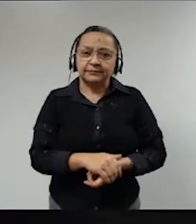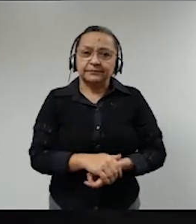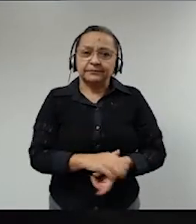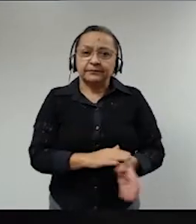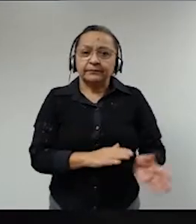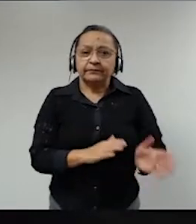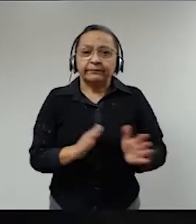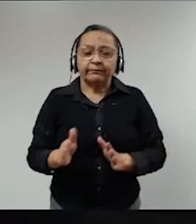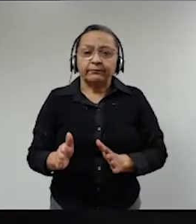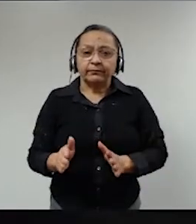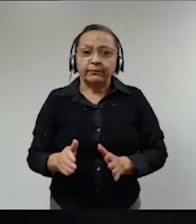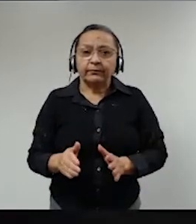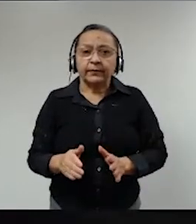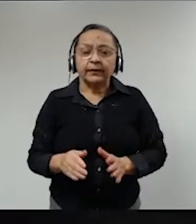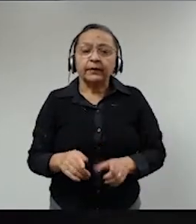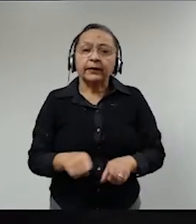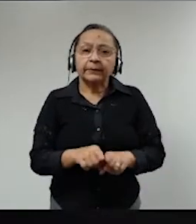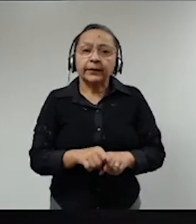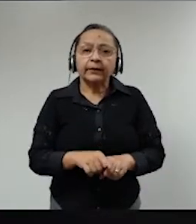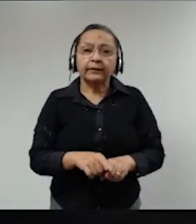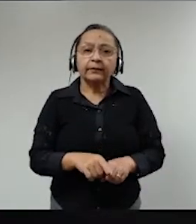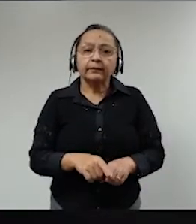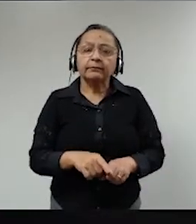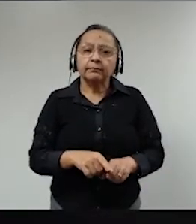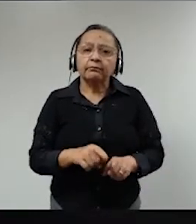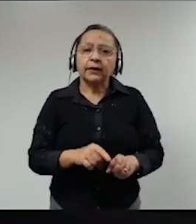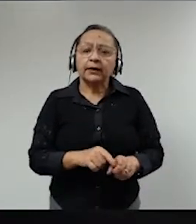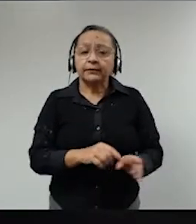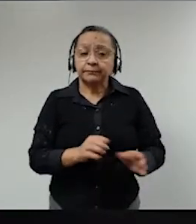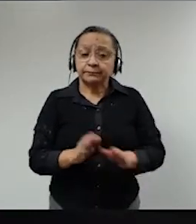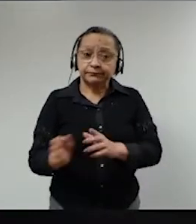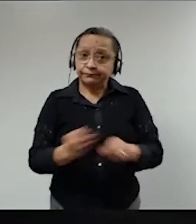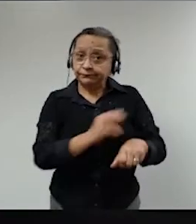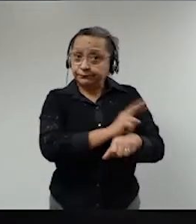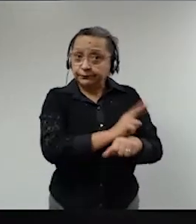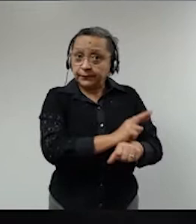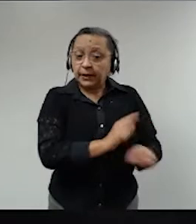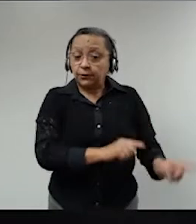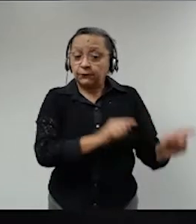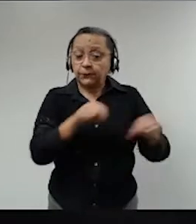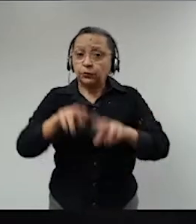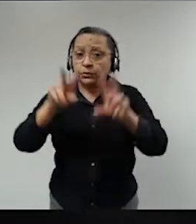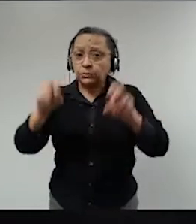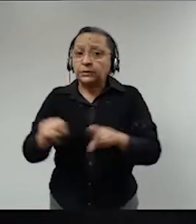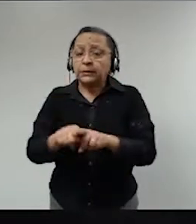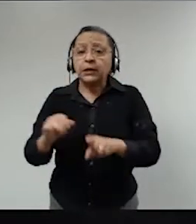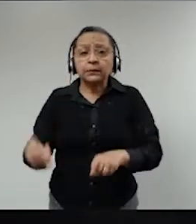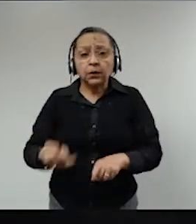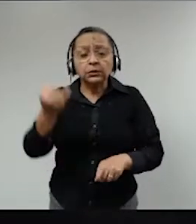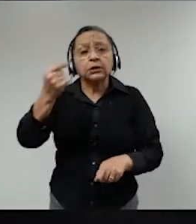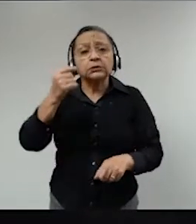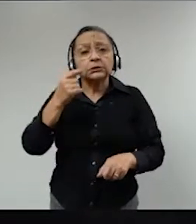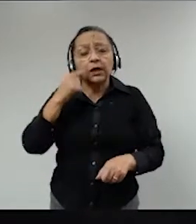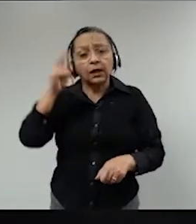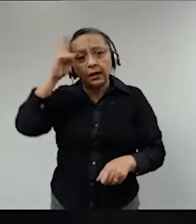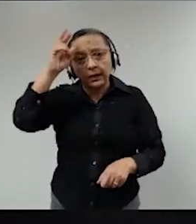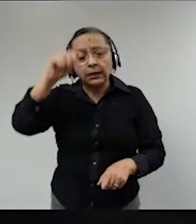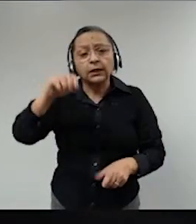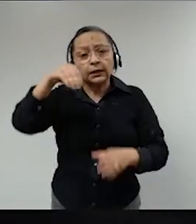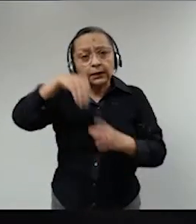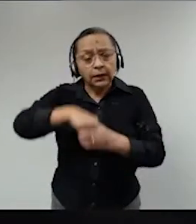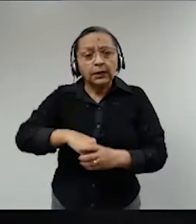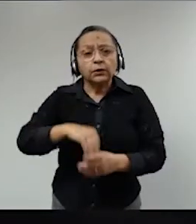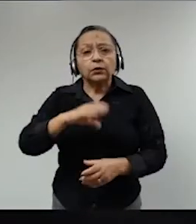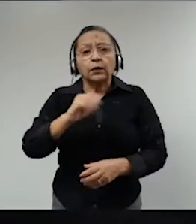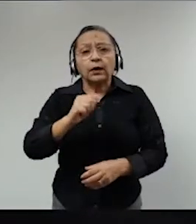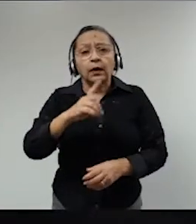Antes de falar um pouco sobre ela, é também importante ressaltar que, dentro do CAD, estamos completamente adaptados ao